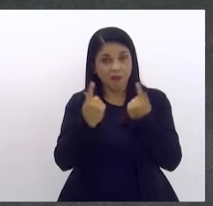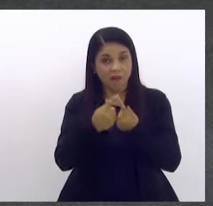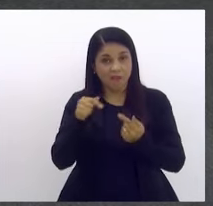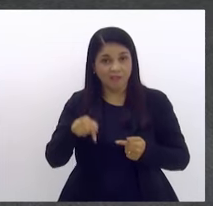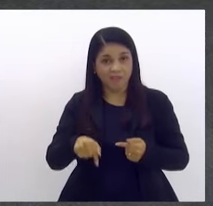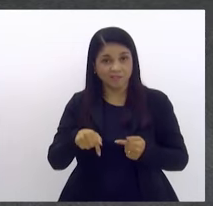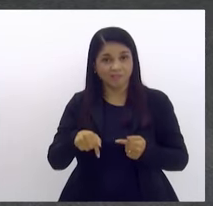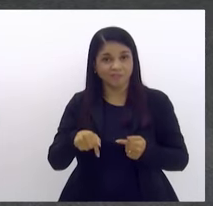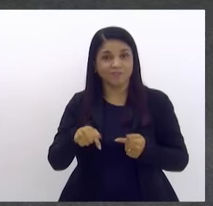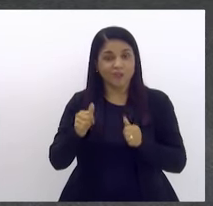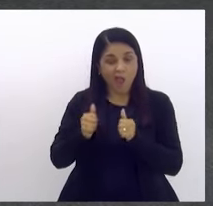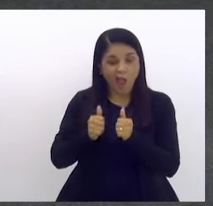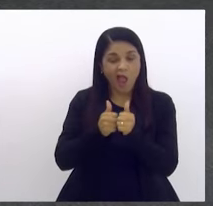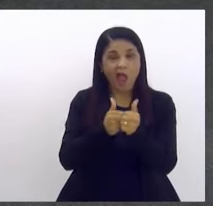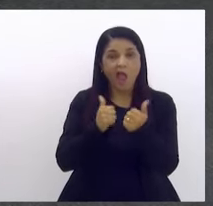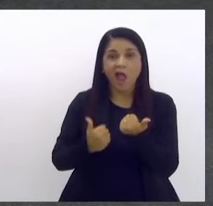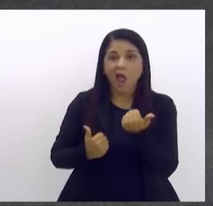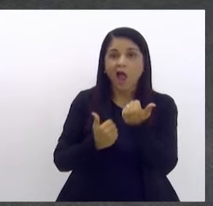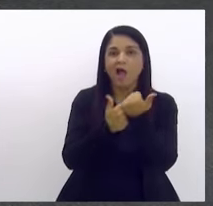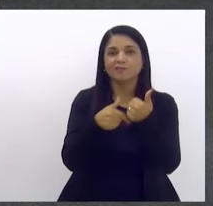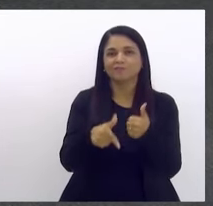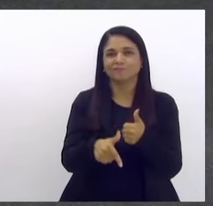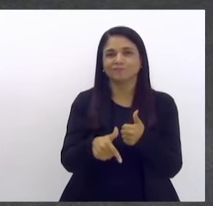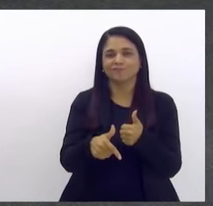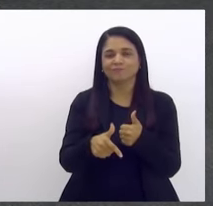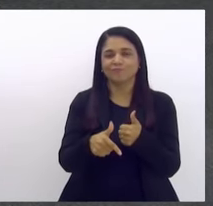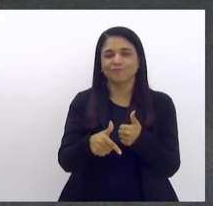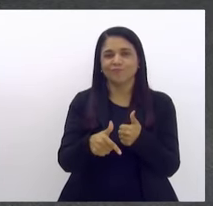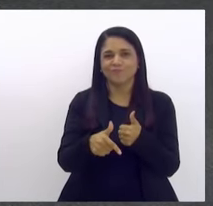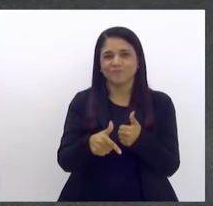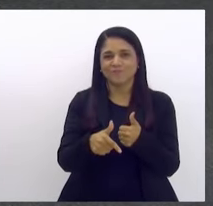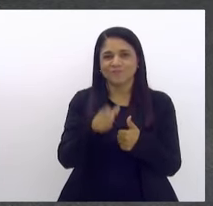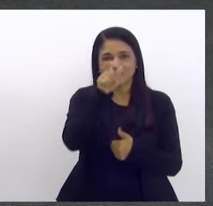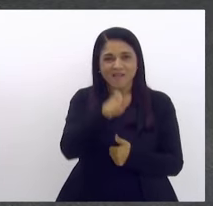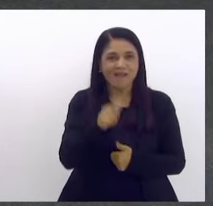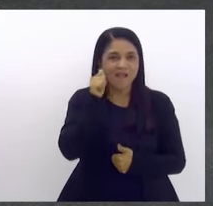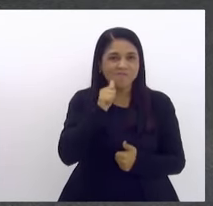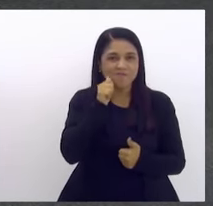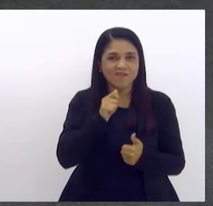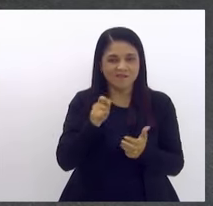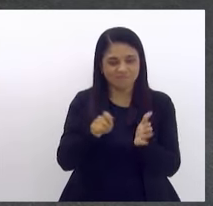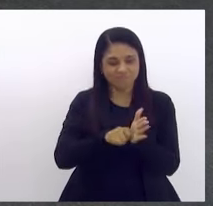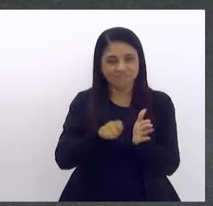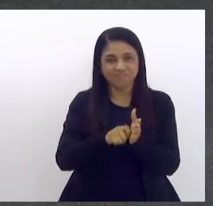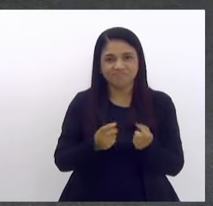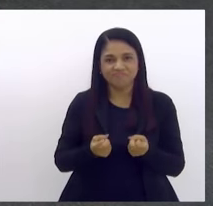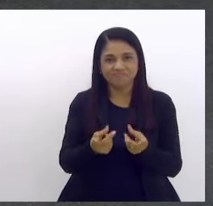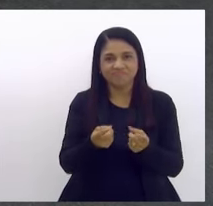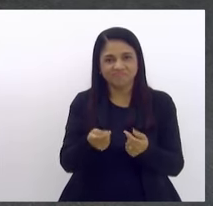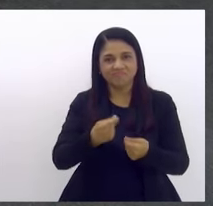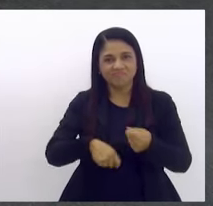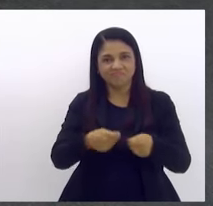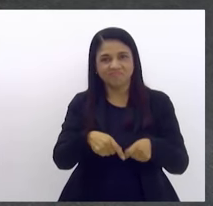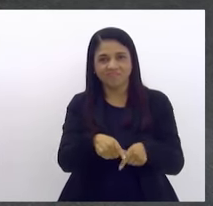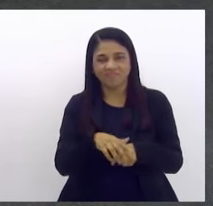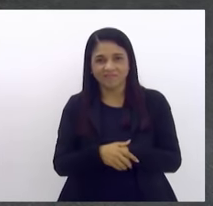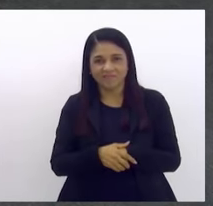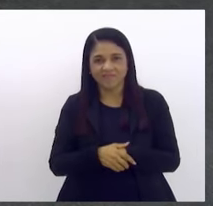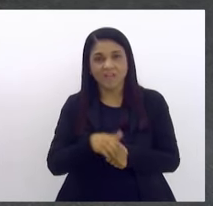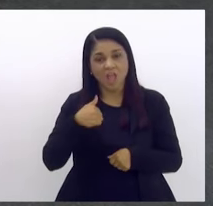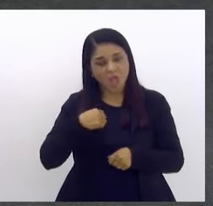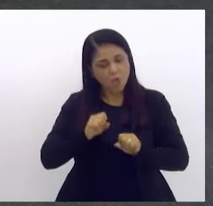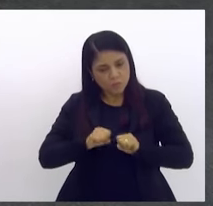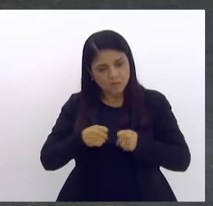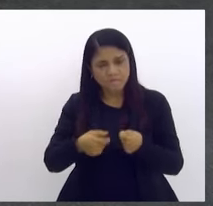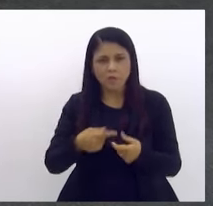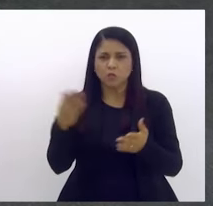foi despachante de traficante de droga. Por isso que eu defendo várias vezes aqui nessa tribuna e sou